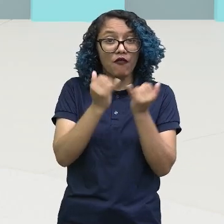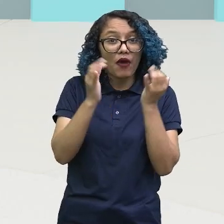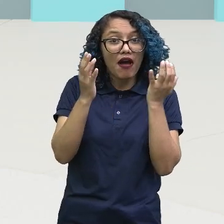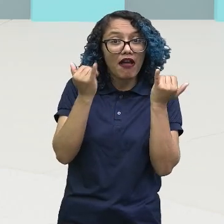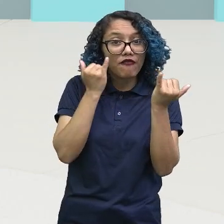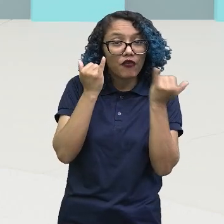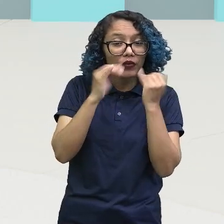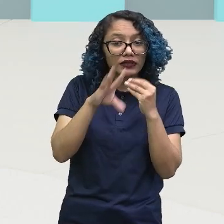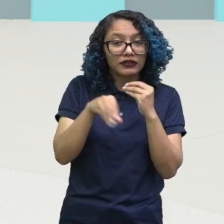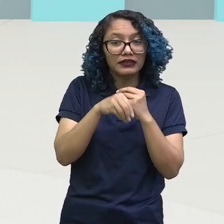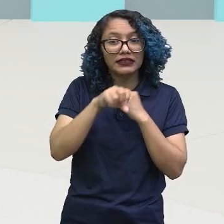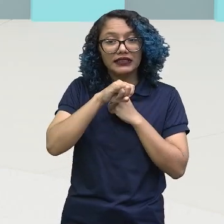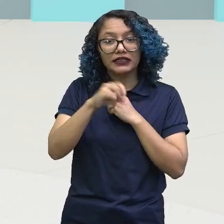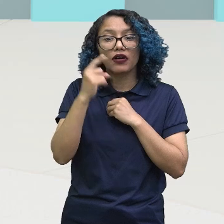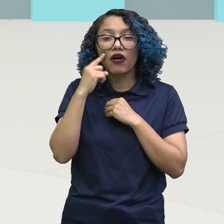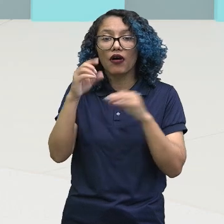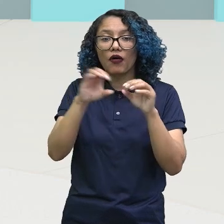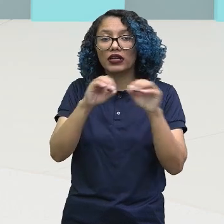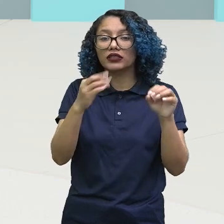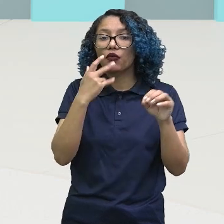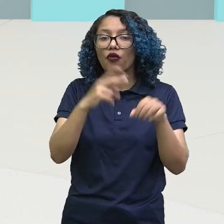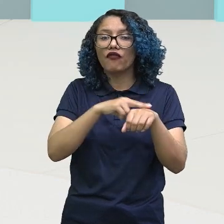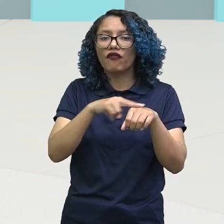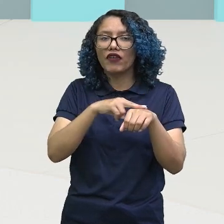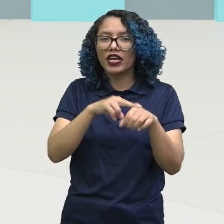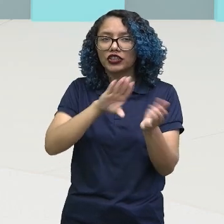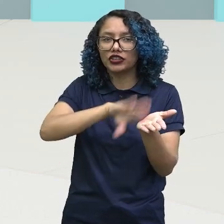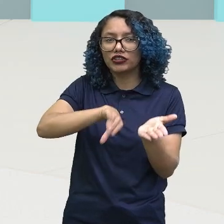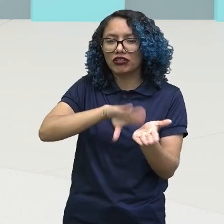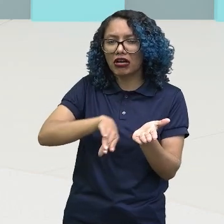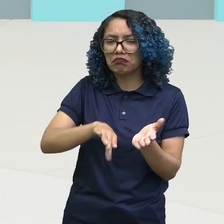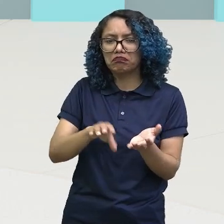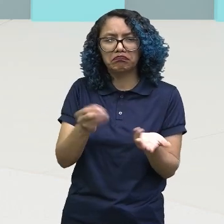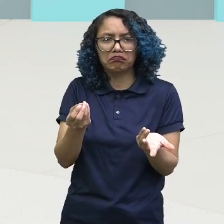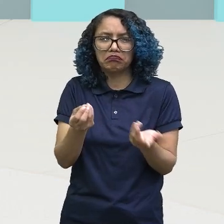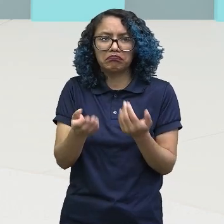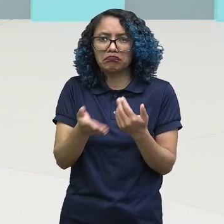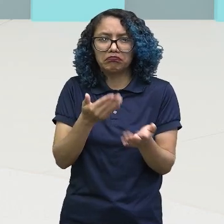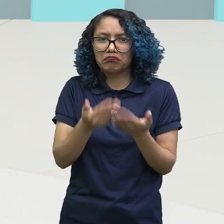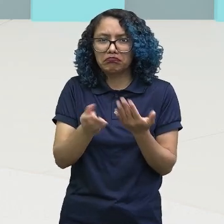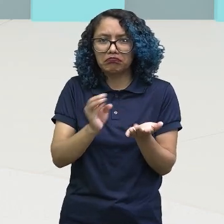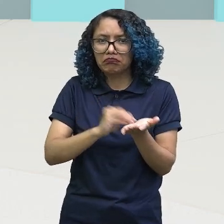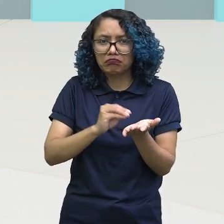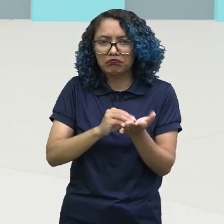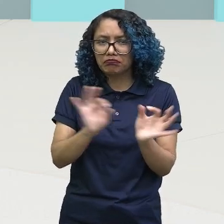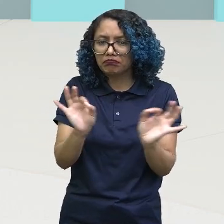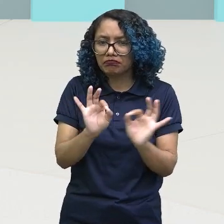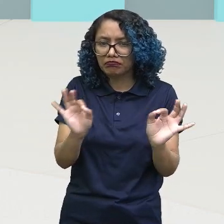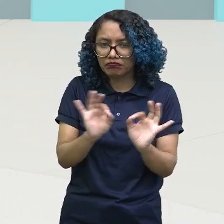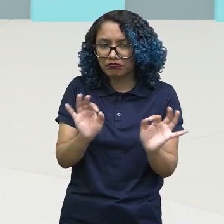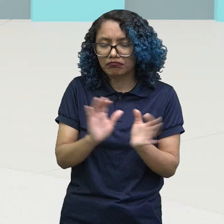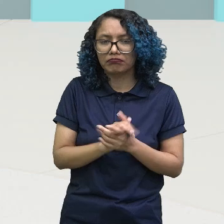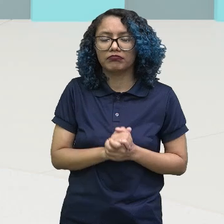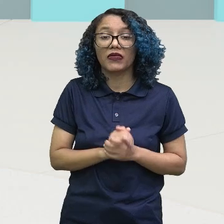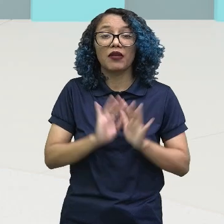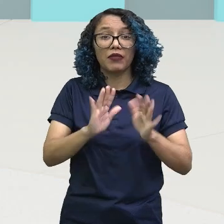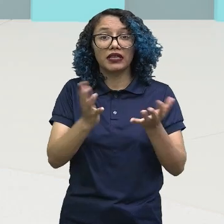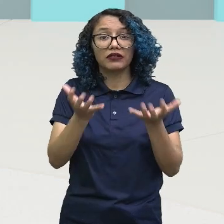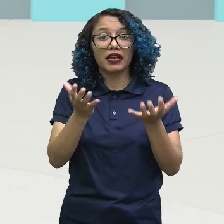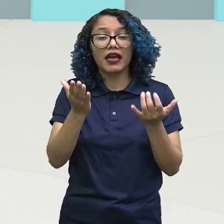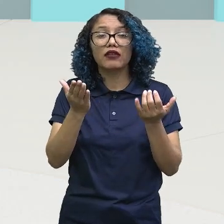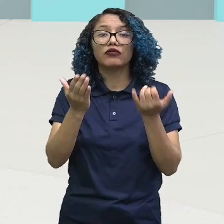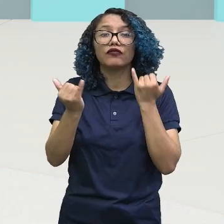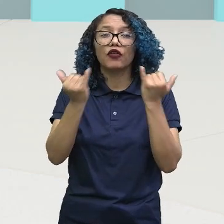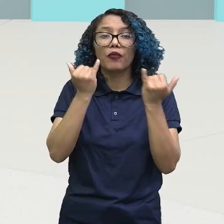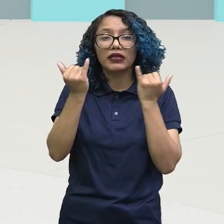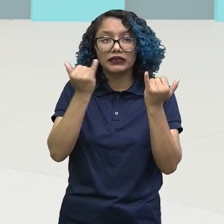apagar essa oração em verde, ela não faz falta. Eu tenho um sonho, e ok. Não, mas eu quero saber qual é a informação a